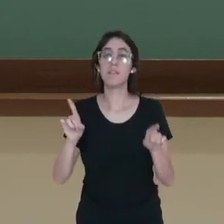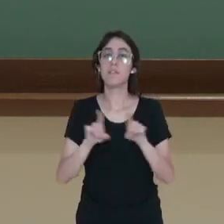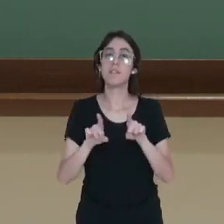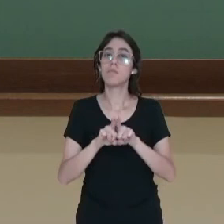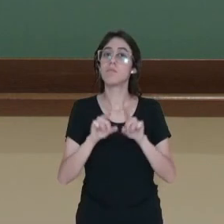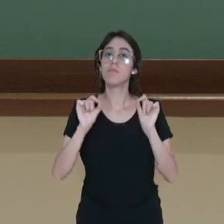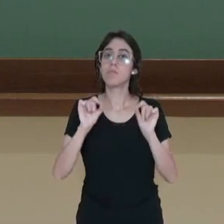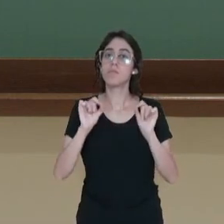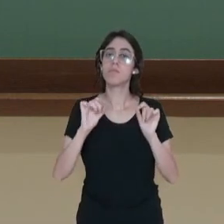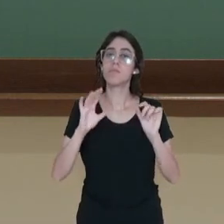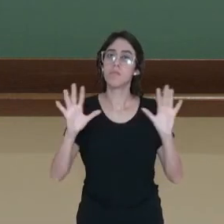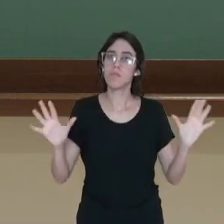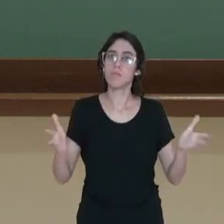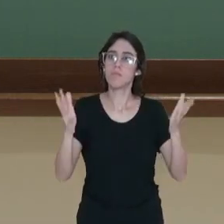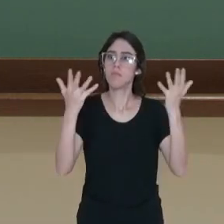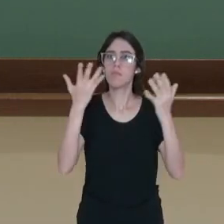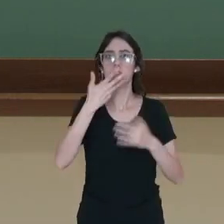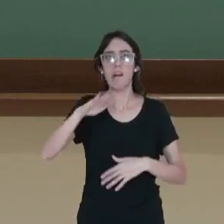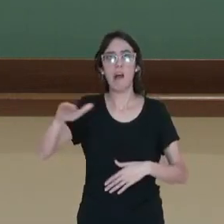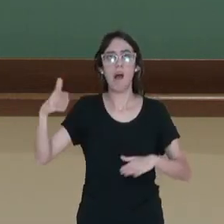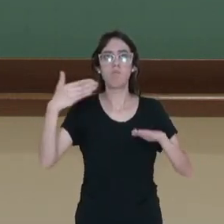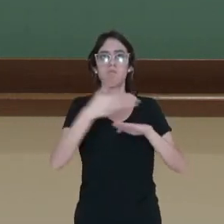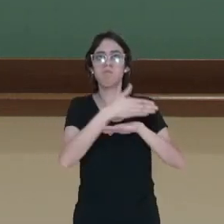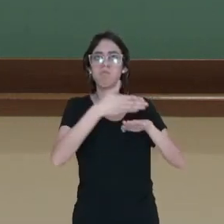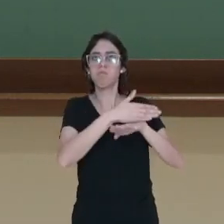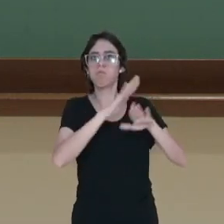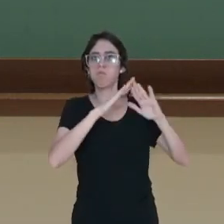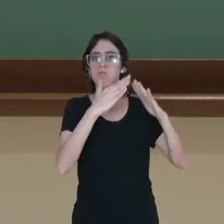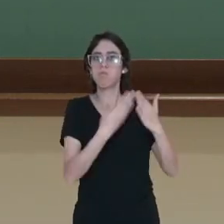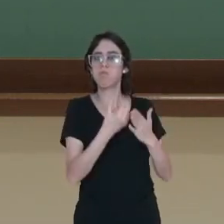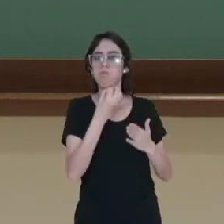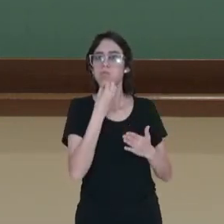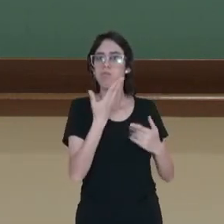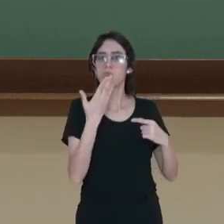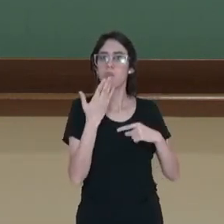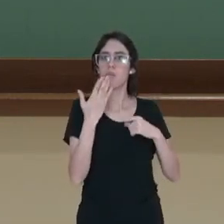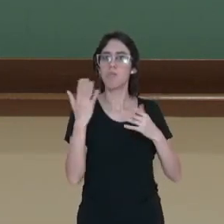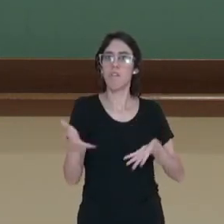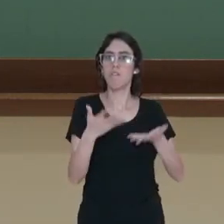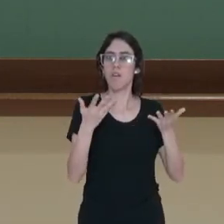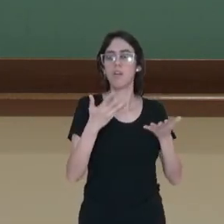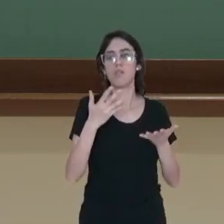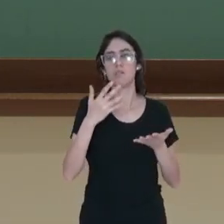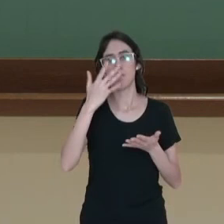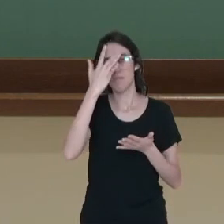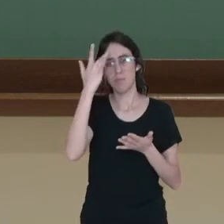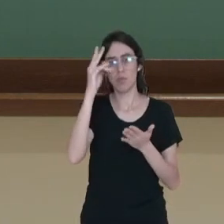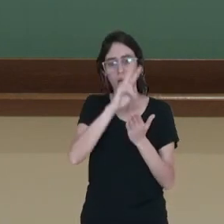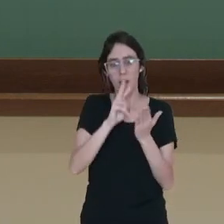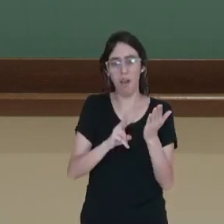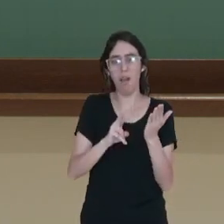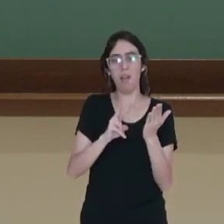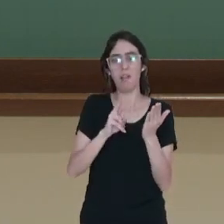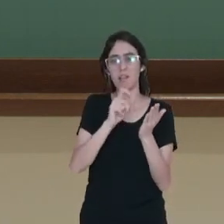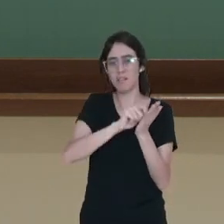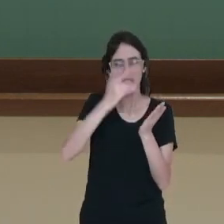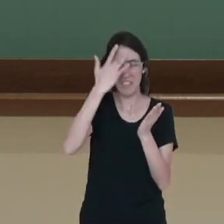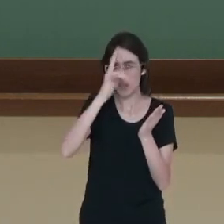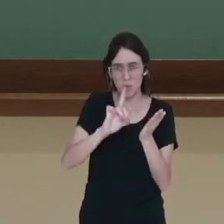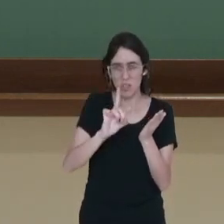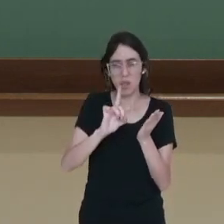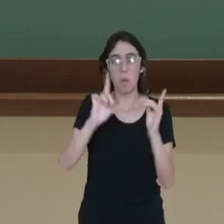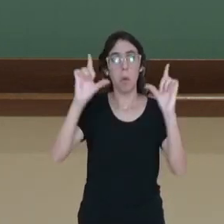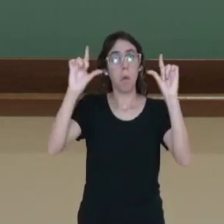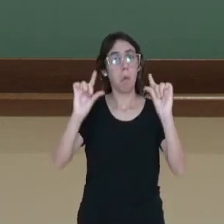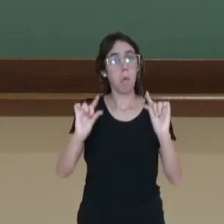destaque para o aumento do número de crianças na escola, para a diminuição das taxas de analfabetismo e para os programas sociais que vinculavam